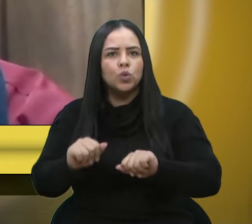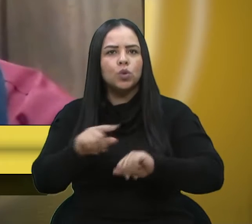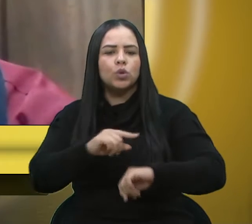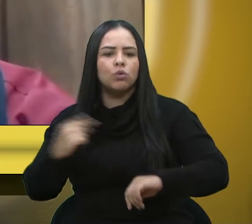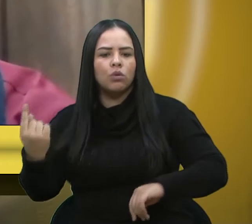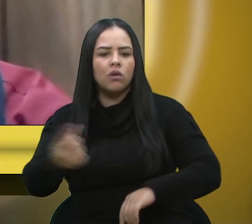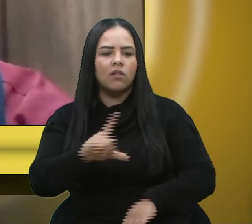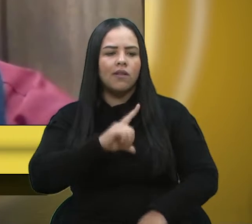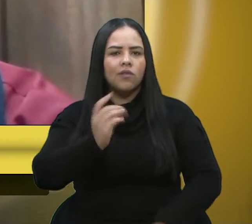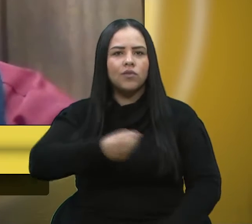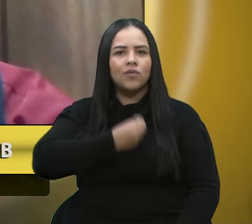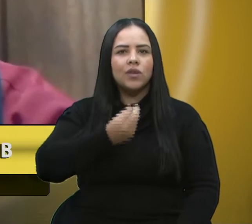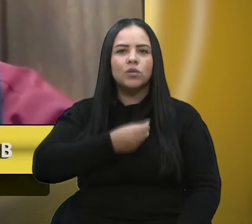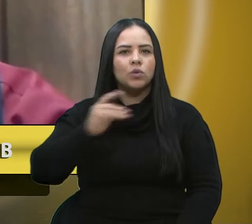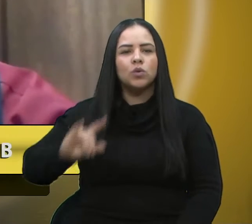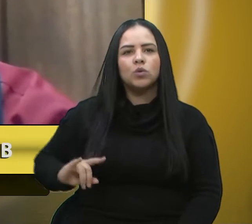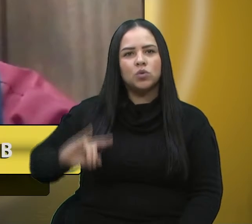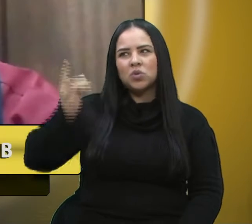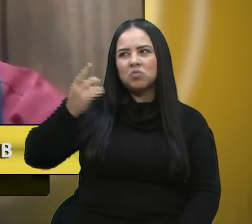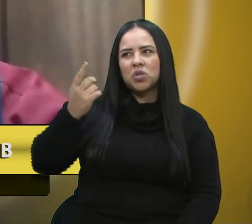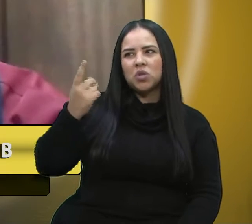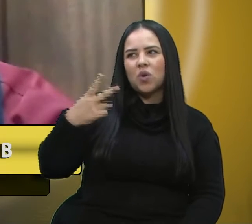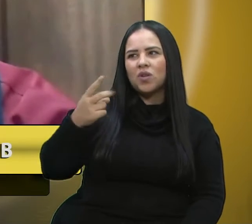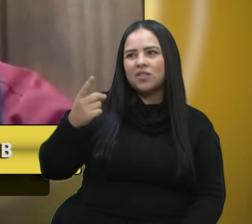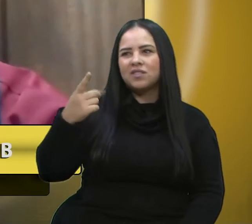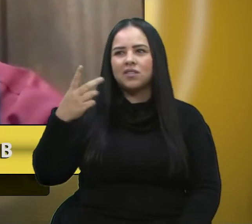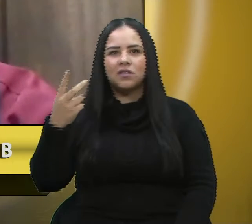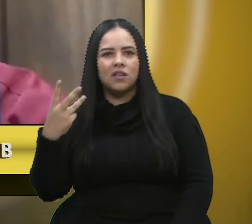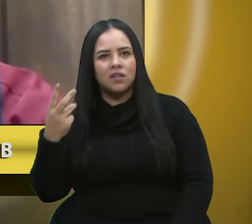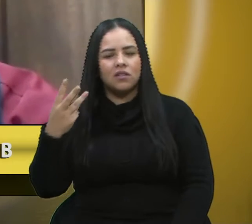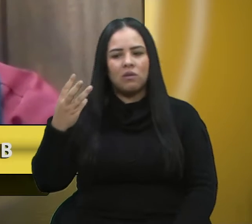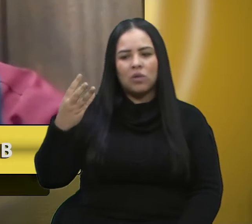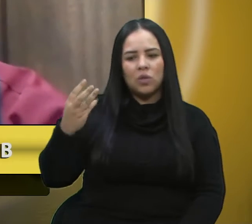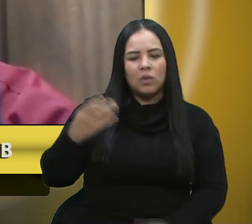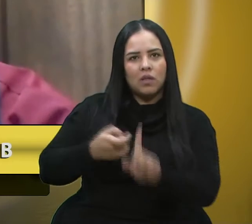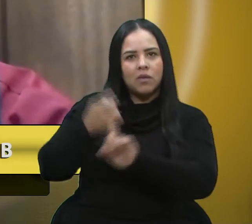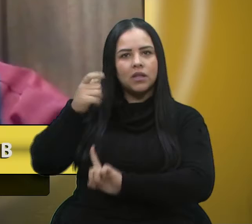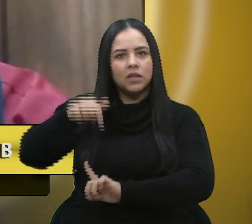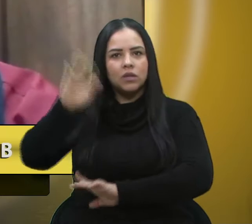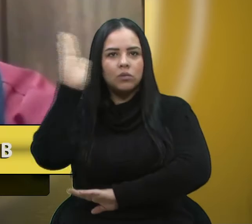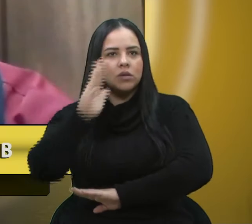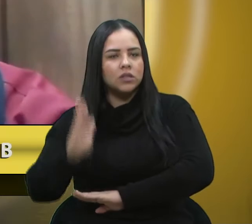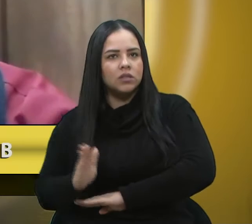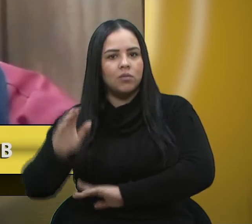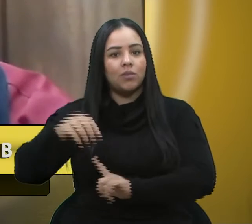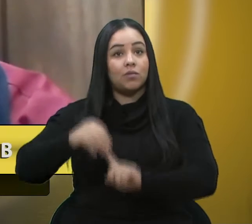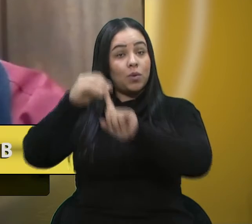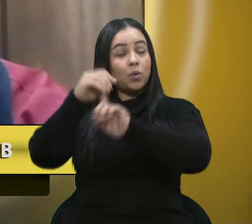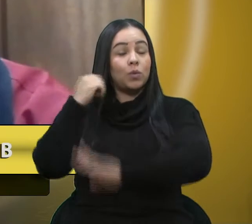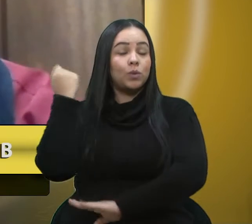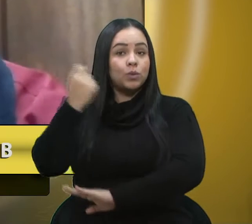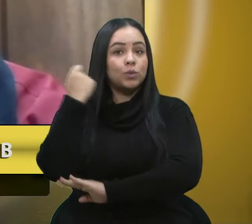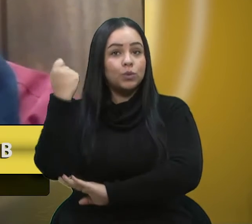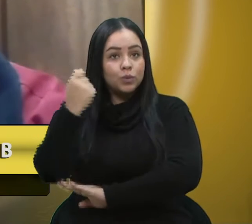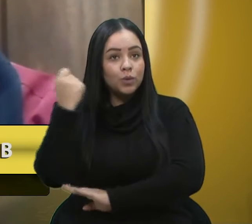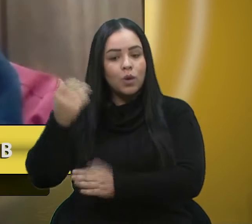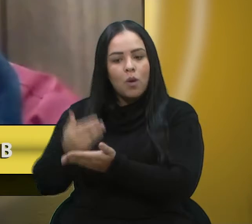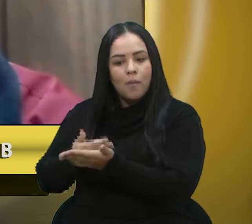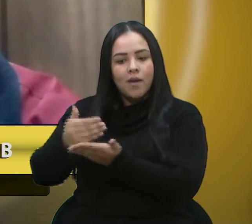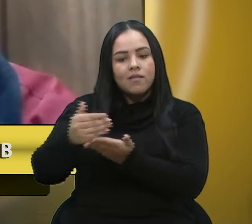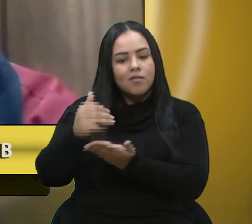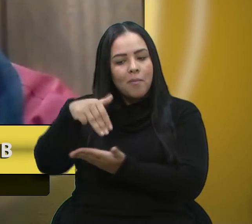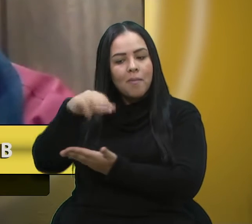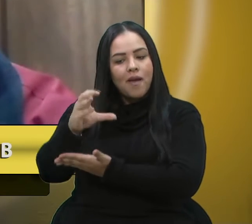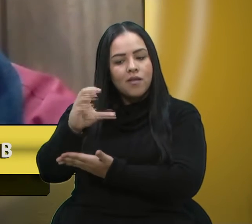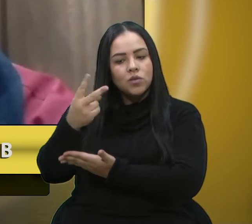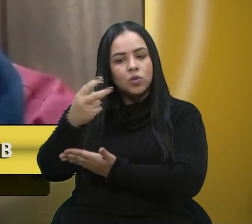vivido nos últimos 12, 13, 14 meses no Brasil, né, e principalmente no Rio Grande do Sul, que começa lá em março de